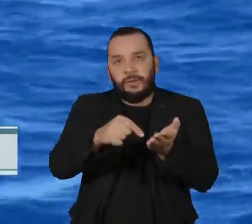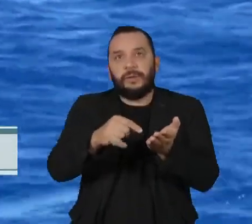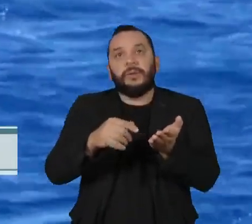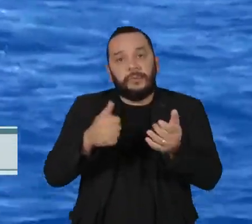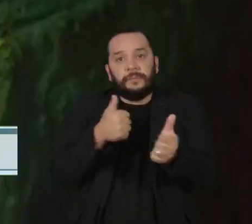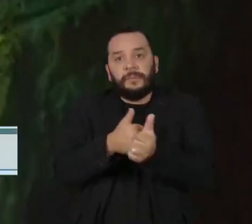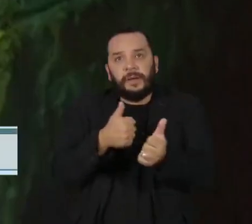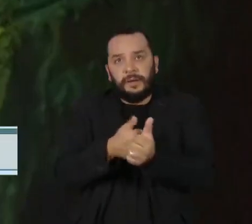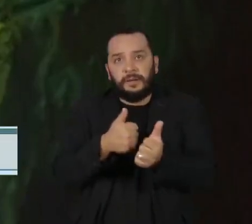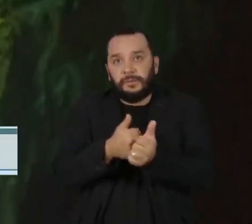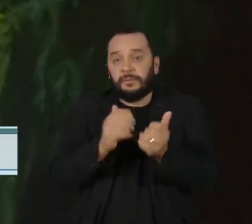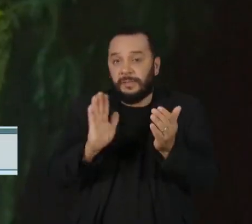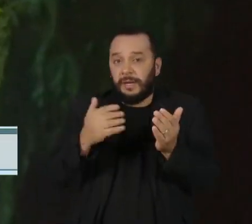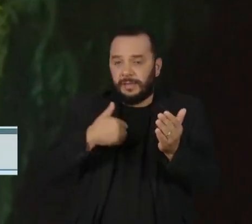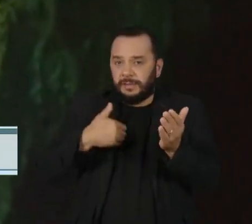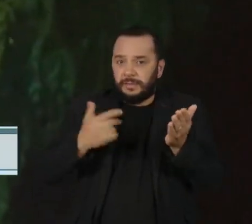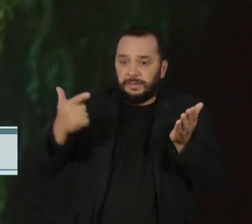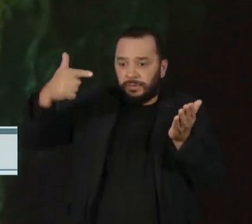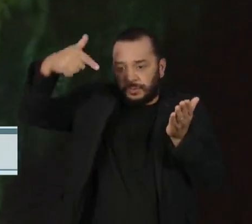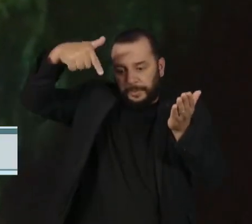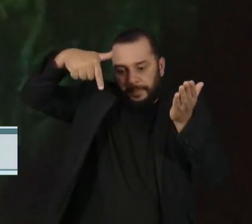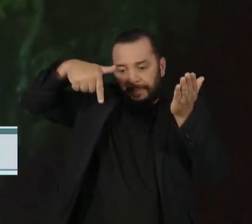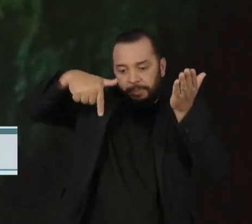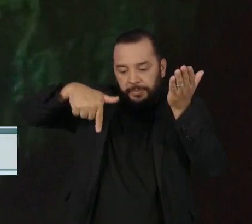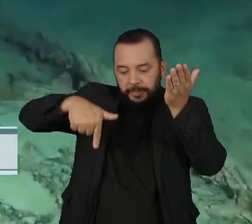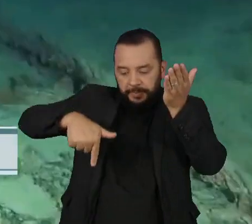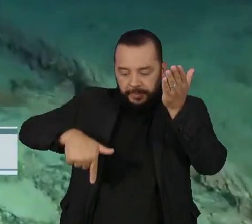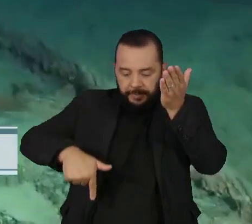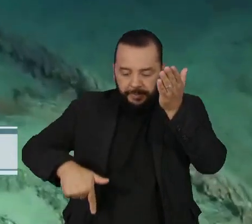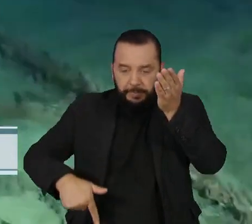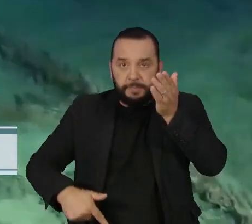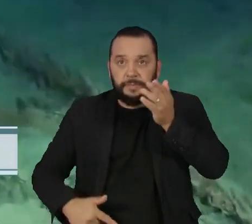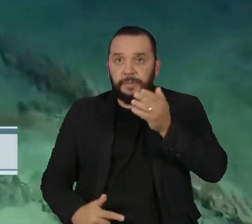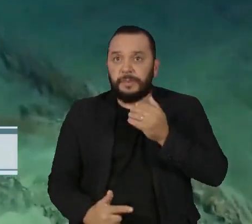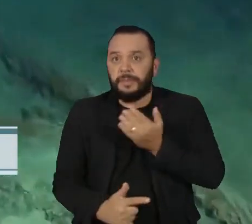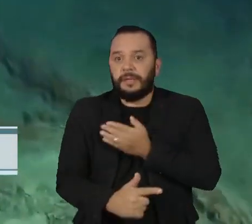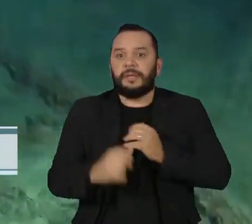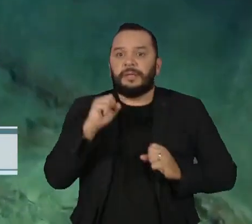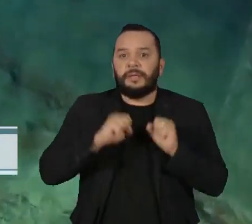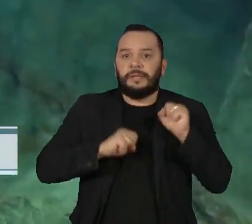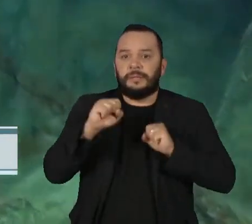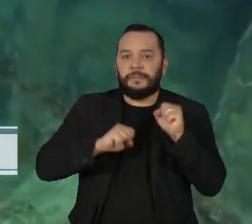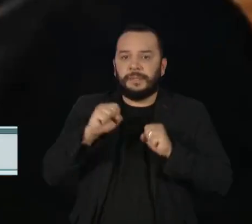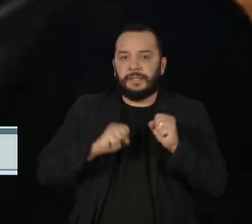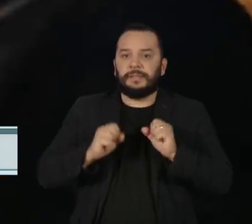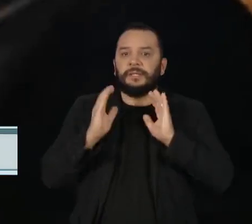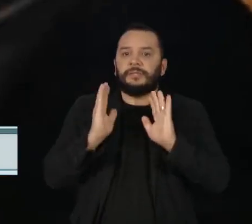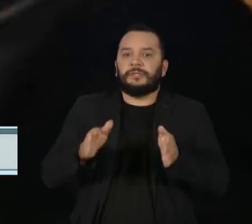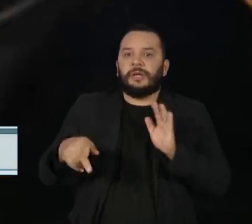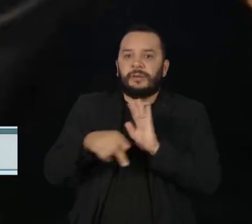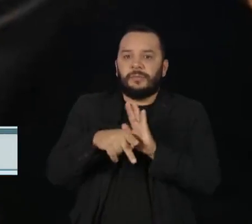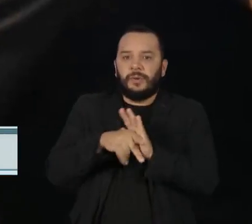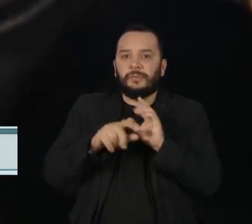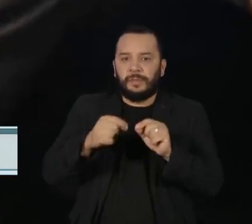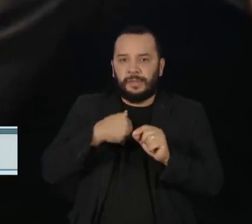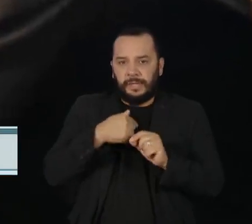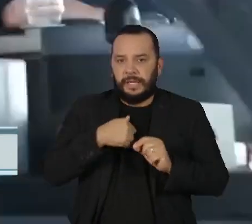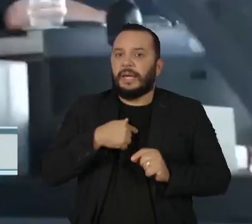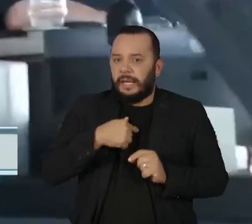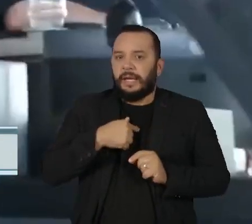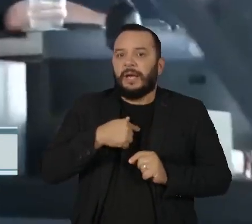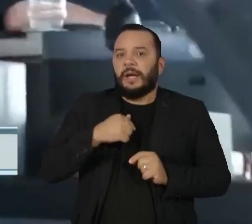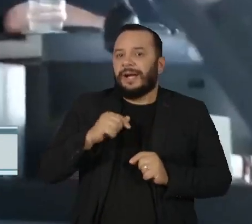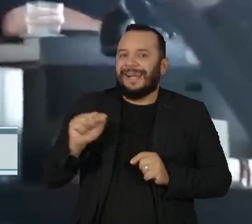recarregar a Expedição até os destroços do Titanic é feita pela empresa Ocean Gate custa caro